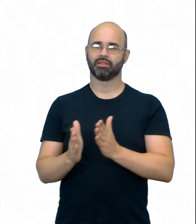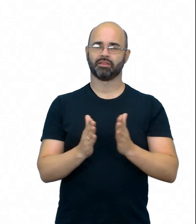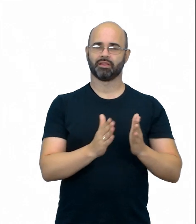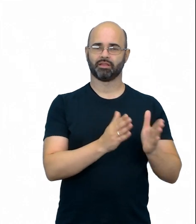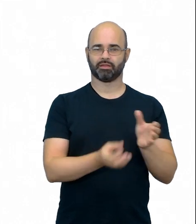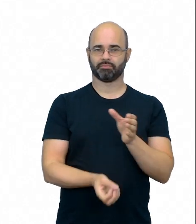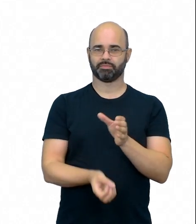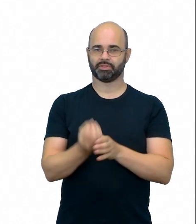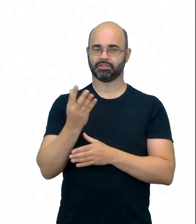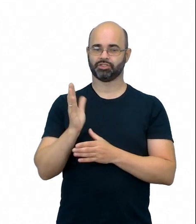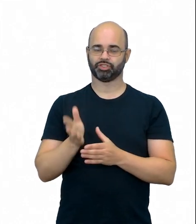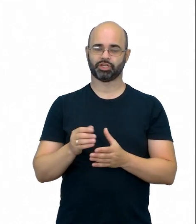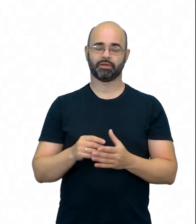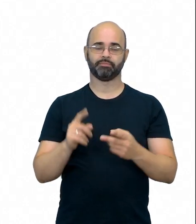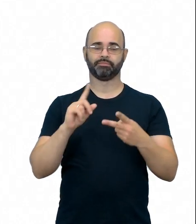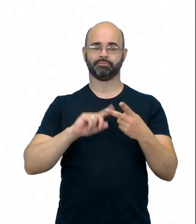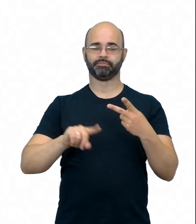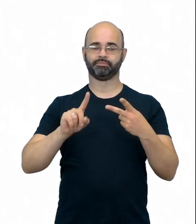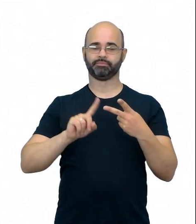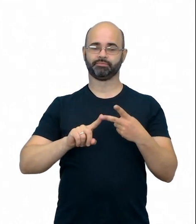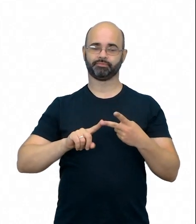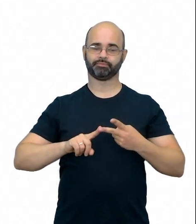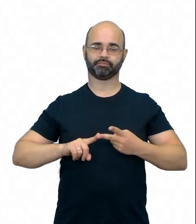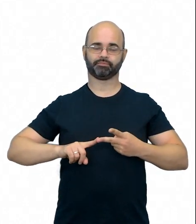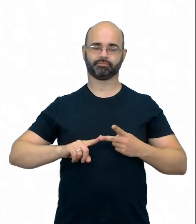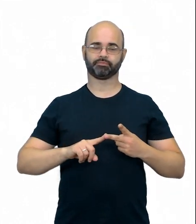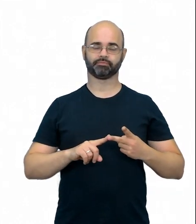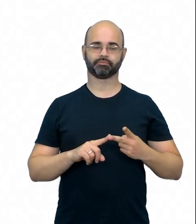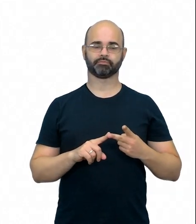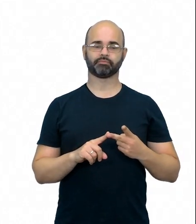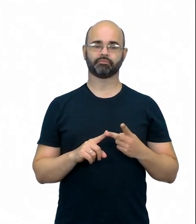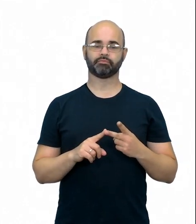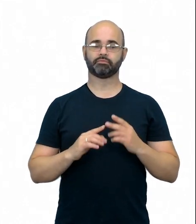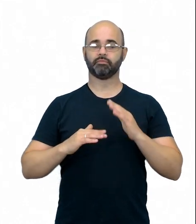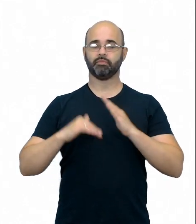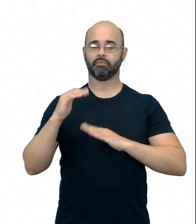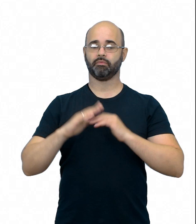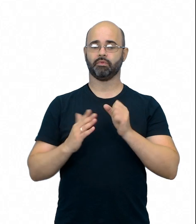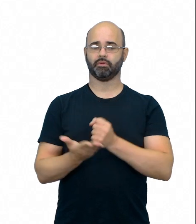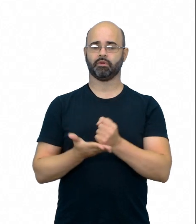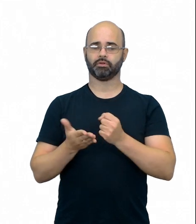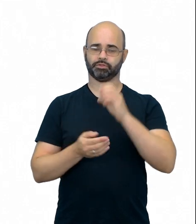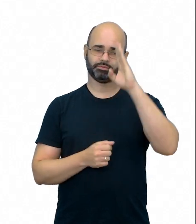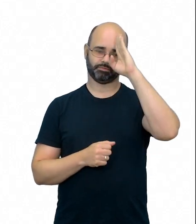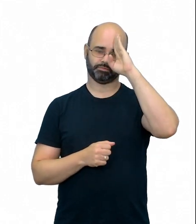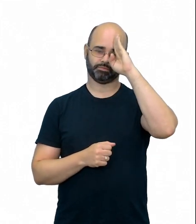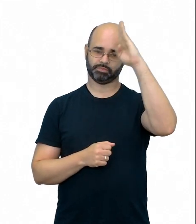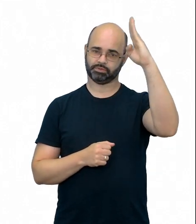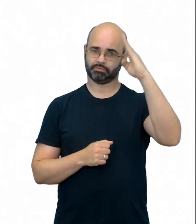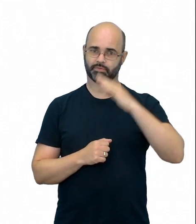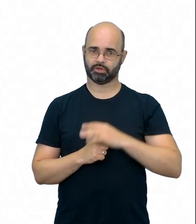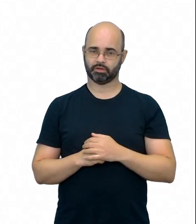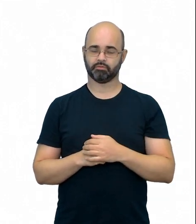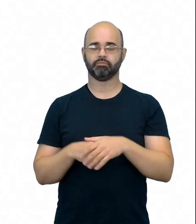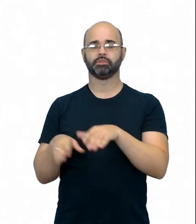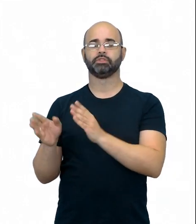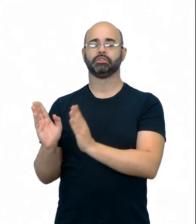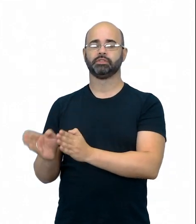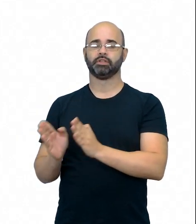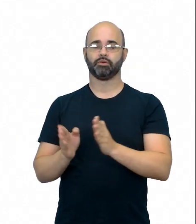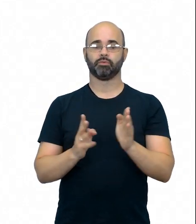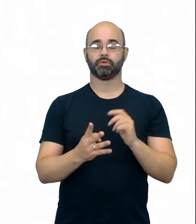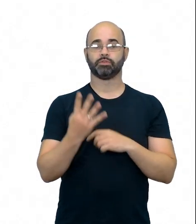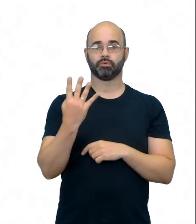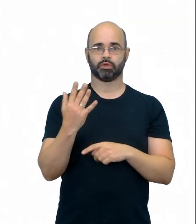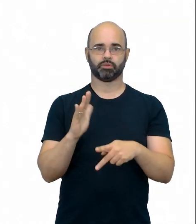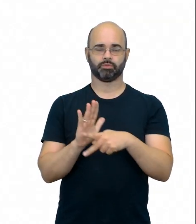etapa. No nosso segundo momento, vamos apresentar, então, a habilidade essencial da sequência de atividade